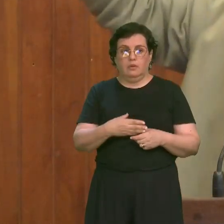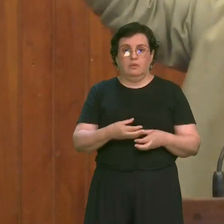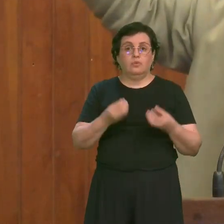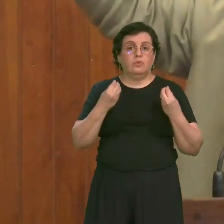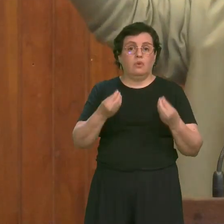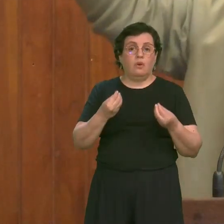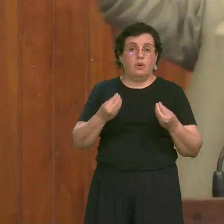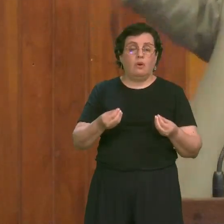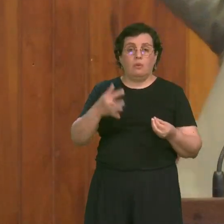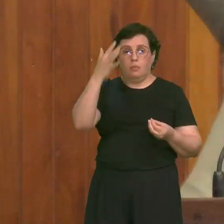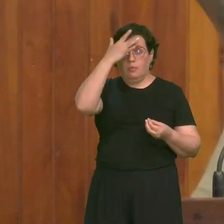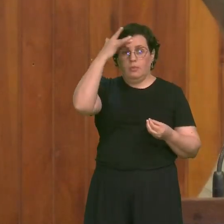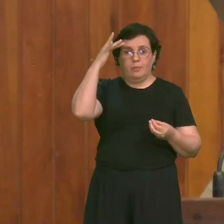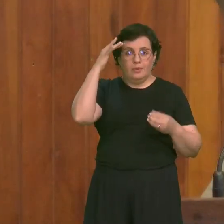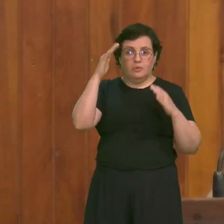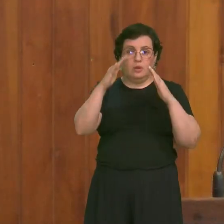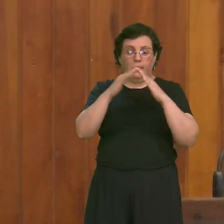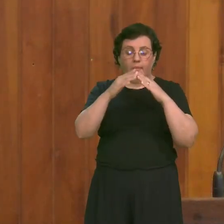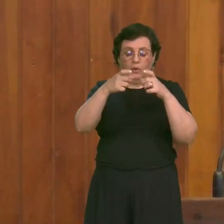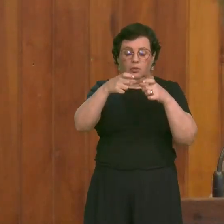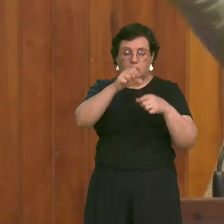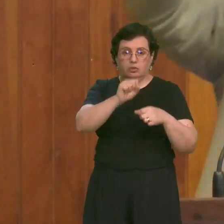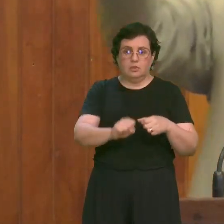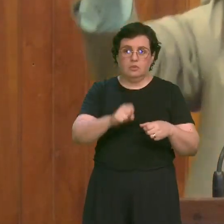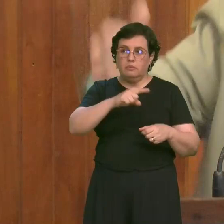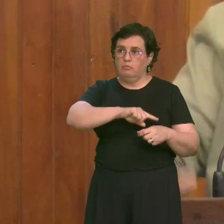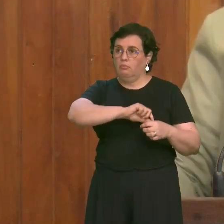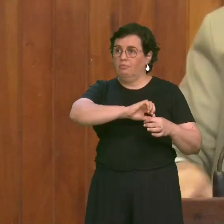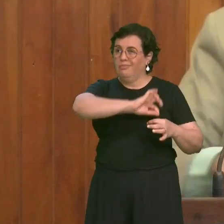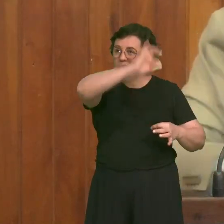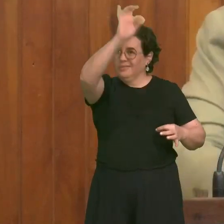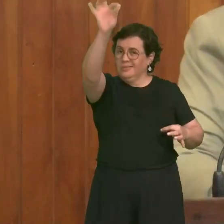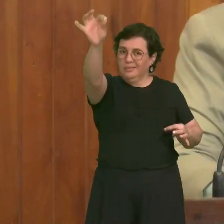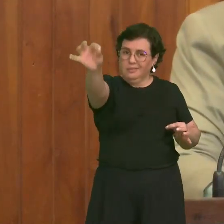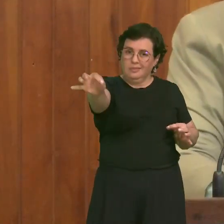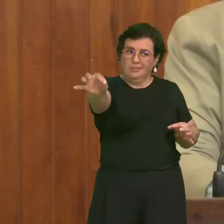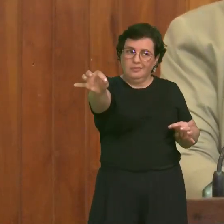como é que um morador da zona sul vai pegar dois ônibus para